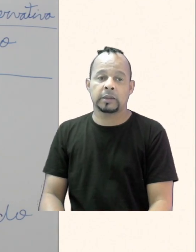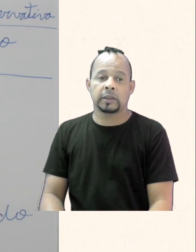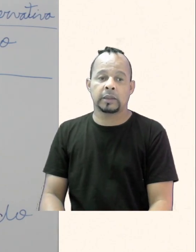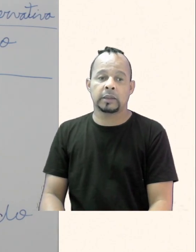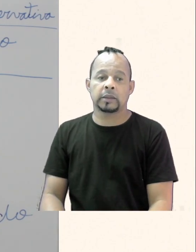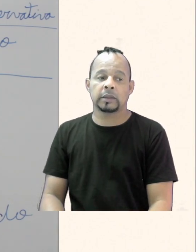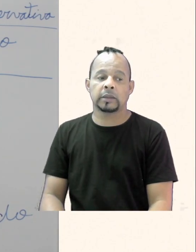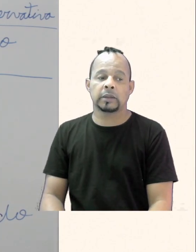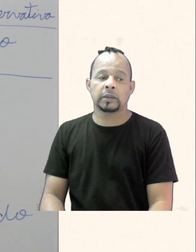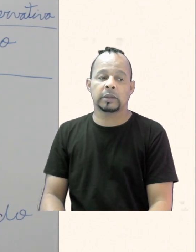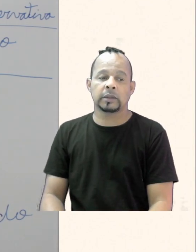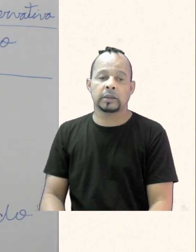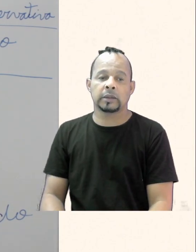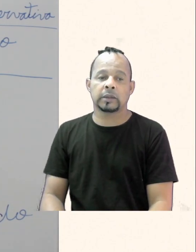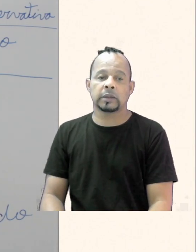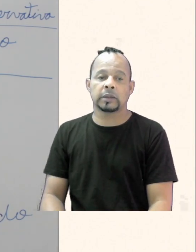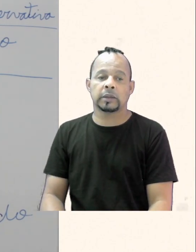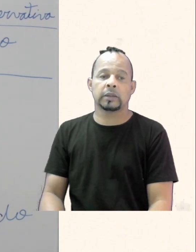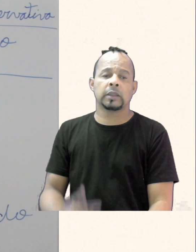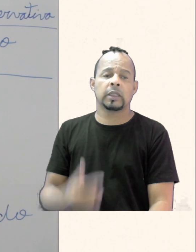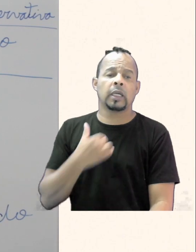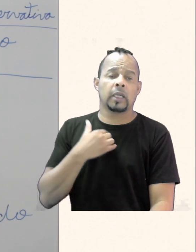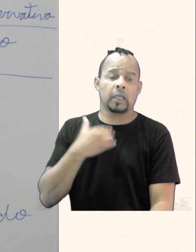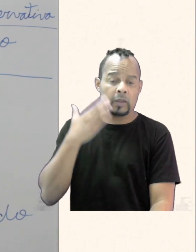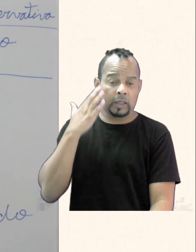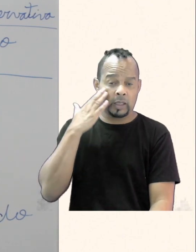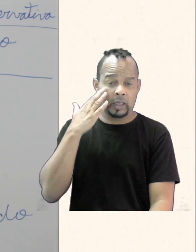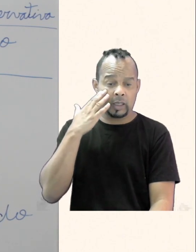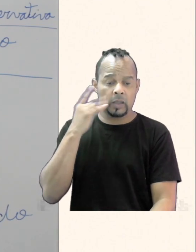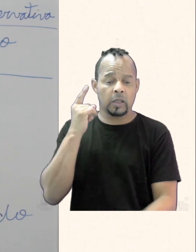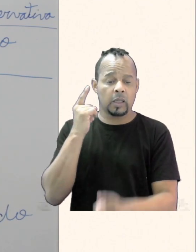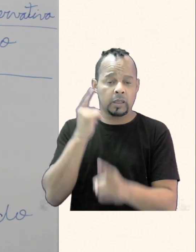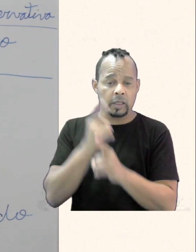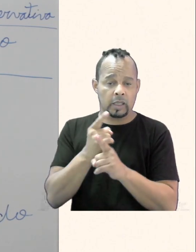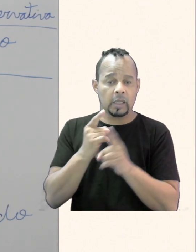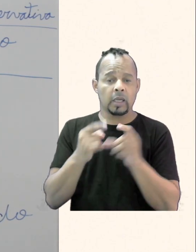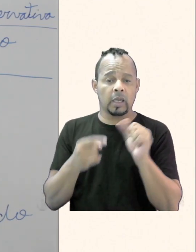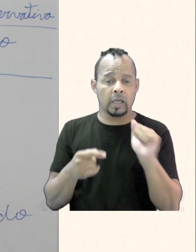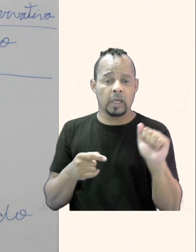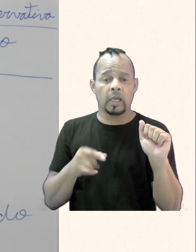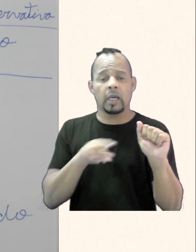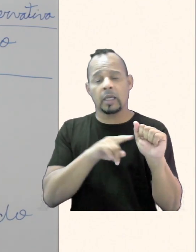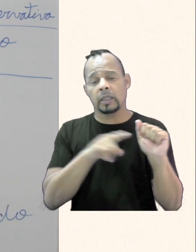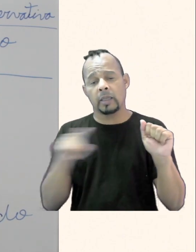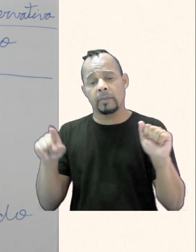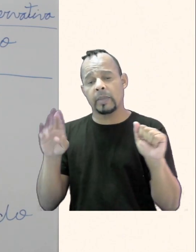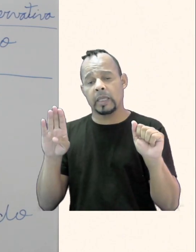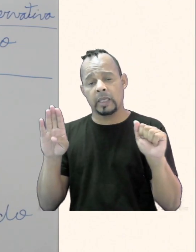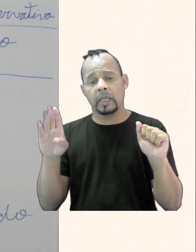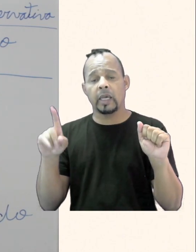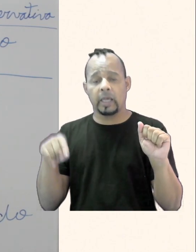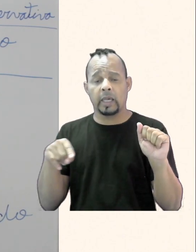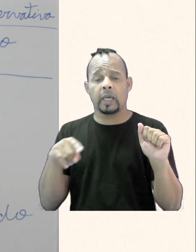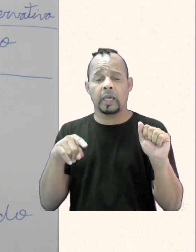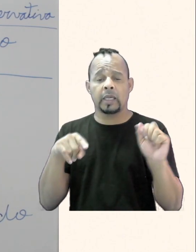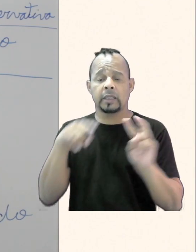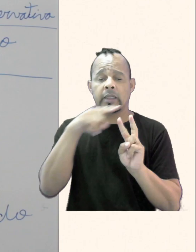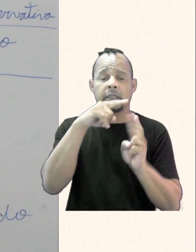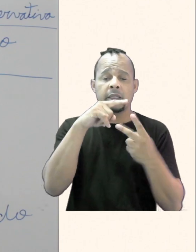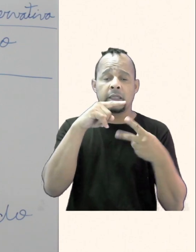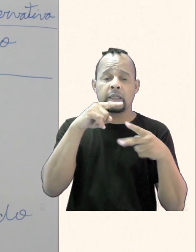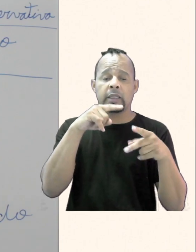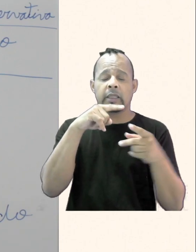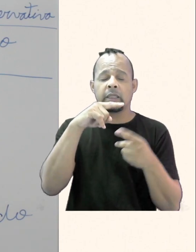sei encontrar entre A e B é o ΔU, beleza? Muito bem. E olha só, e o f é o gradiente de